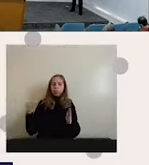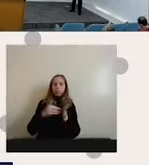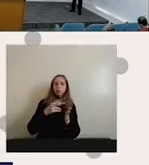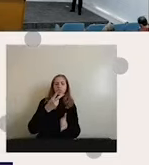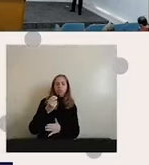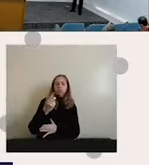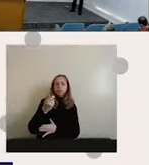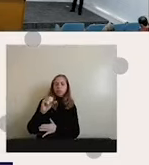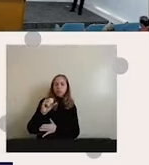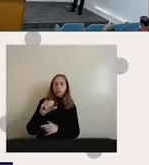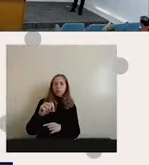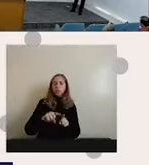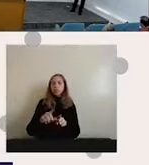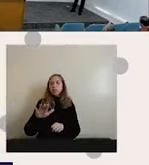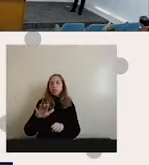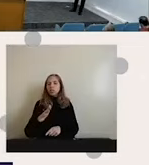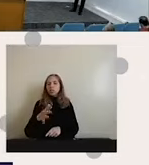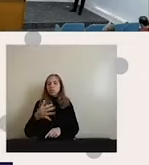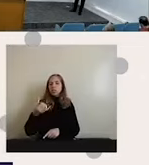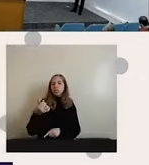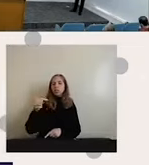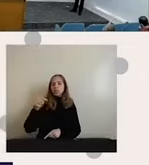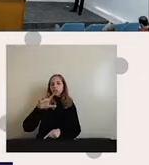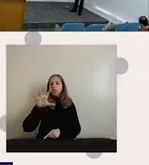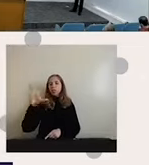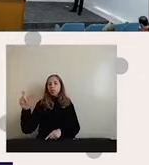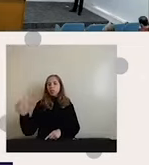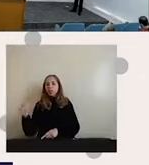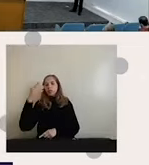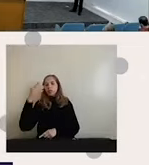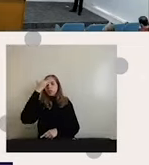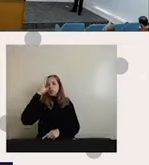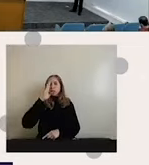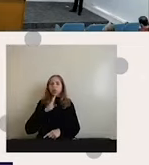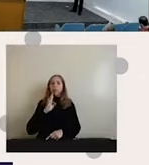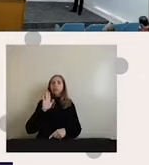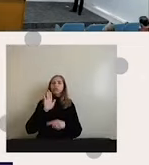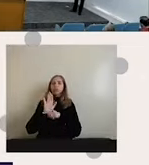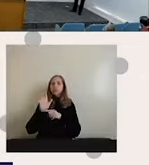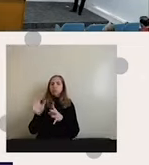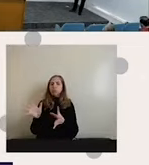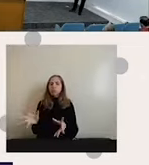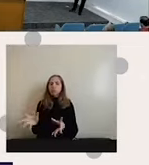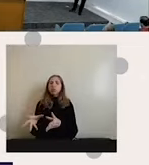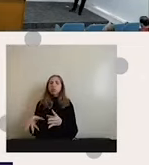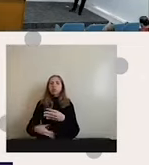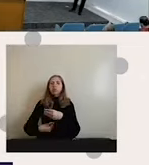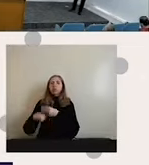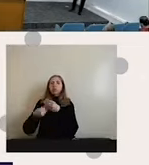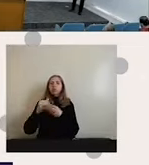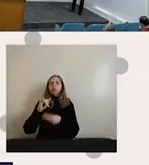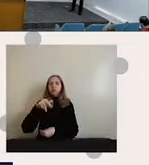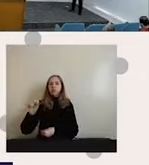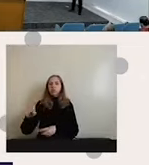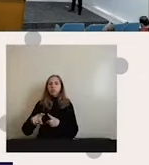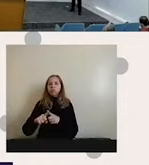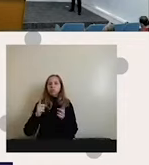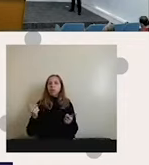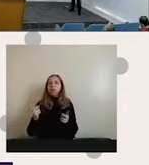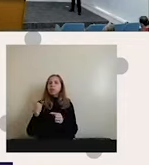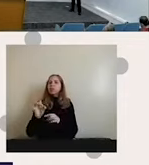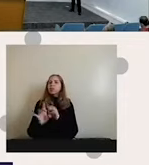67 milhões de brasileiros foram contribuintes para o INSS. Só que existe uma questão especial, porque o